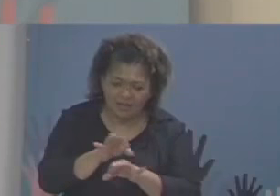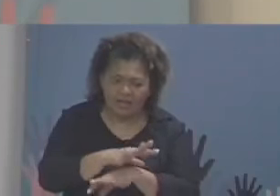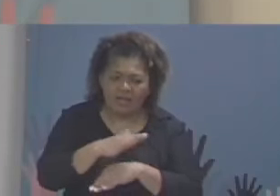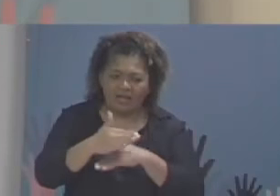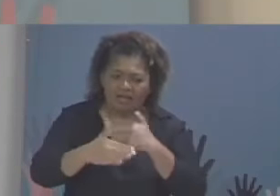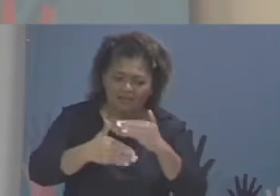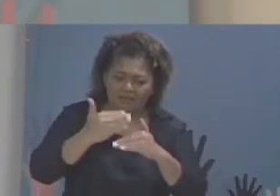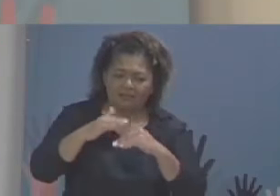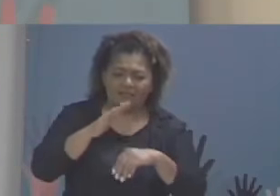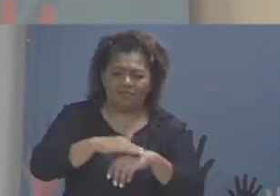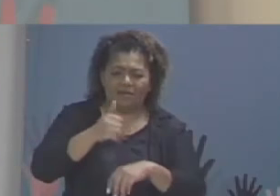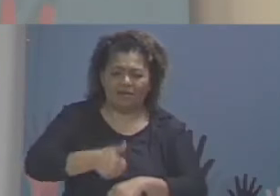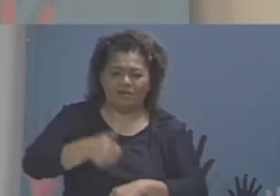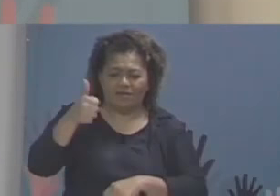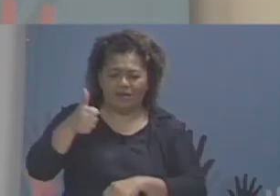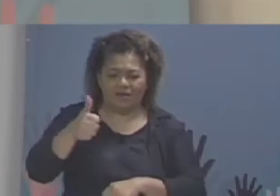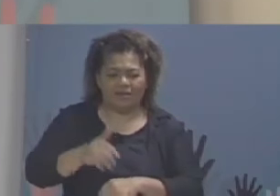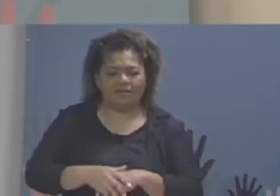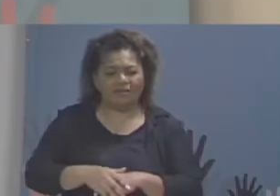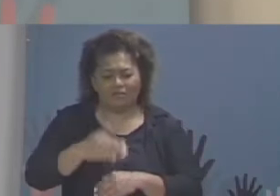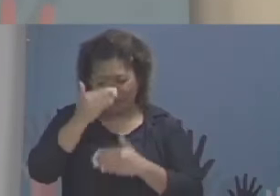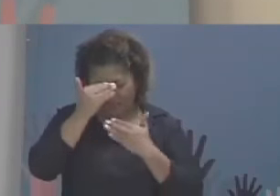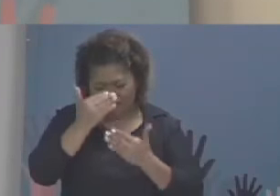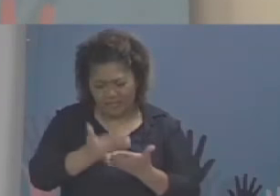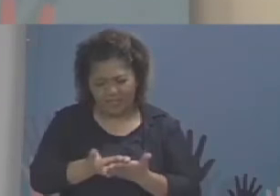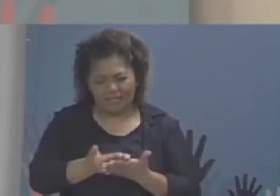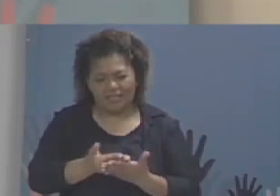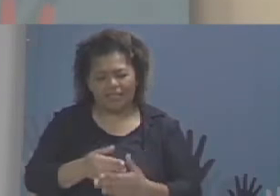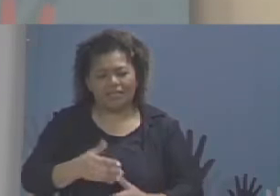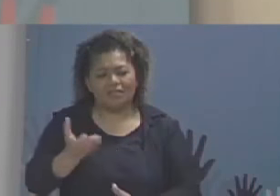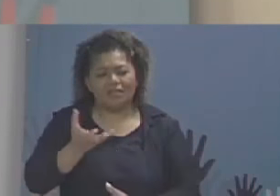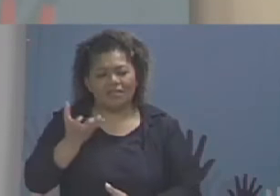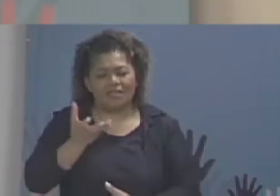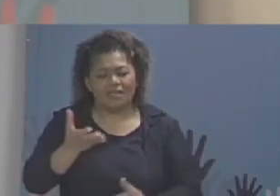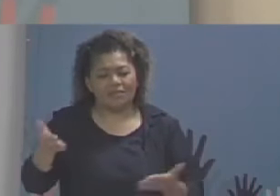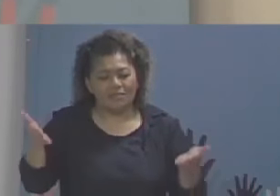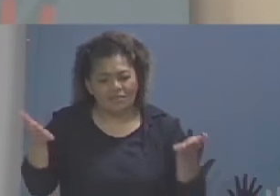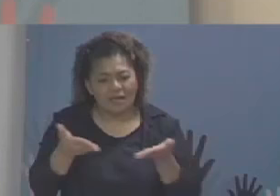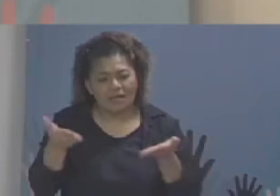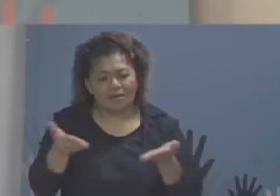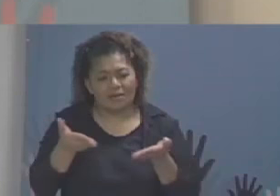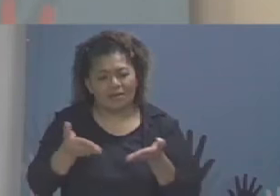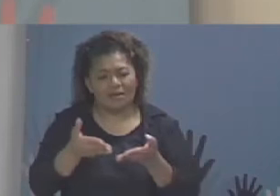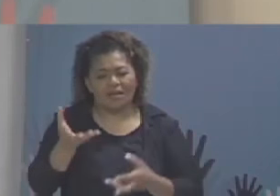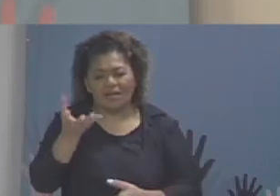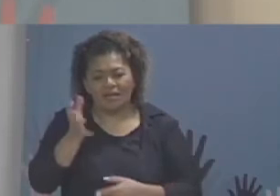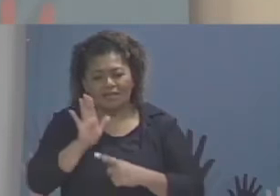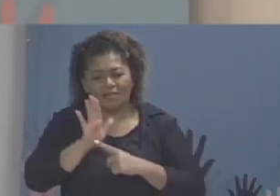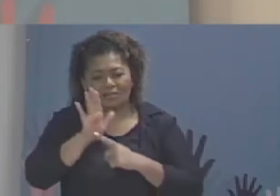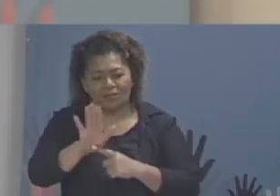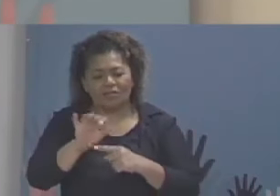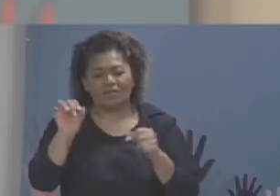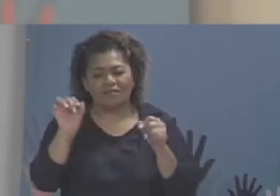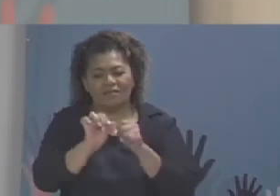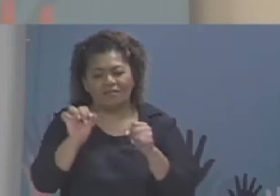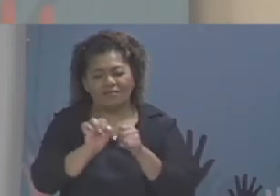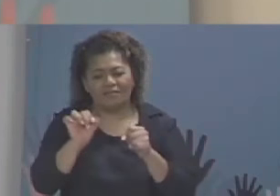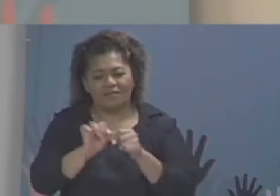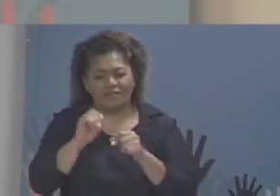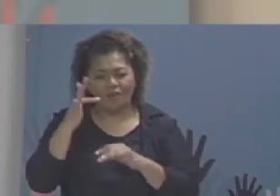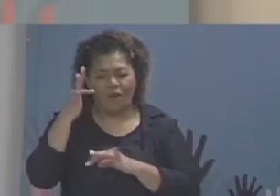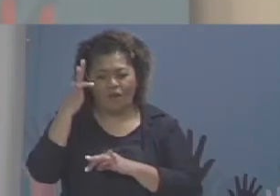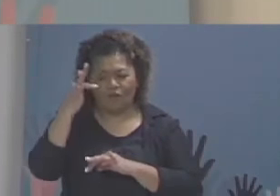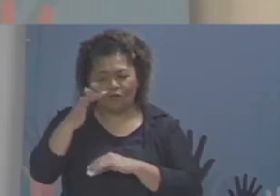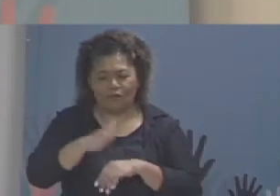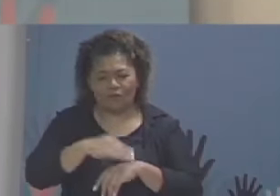não vai assinar um cheque em branco para que eles resolvam no futuro. A gente quer evidências agora. A gente quer que eles mostrem o que vieram fazer. Nós